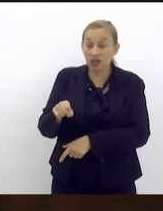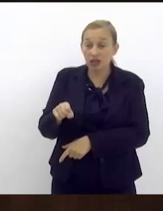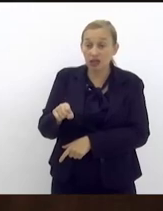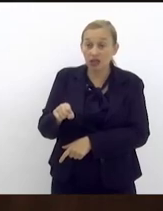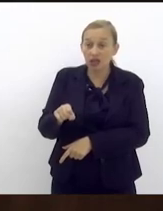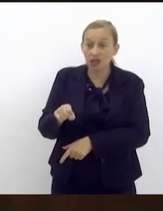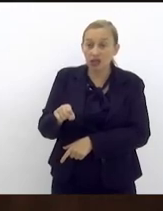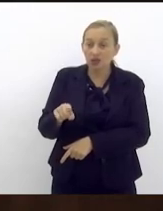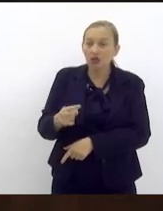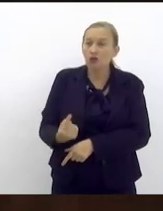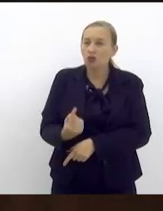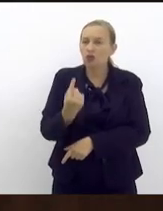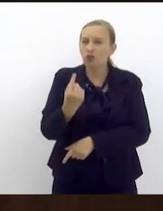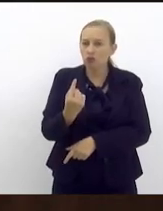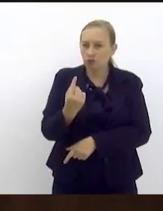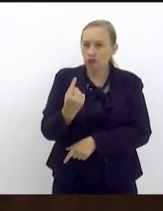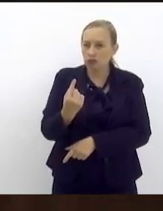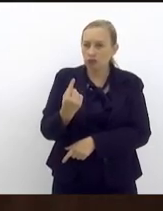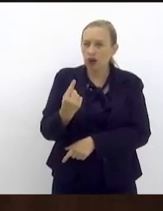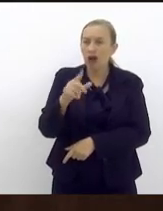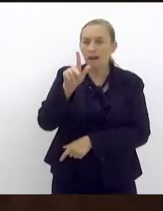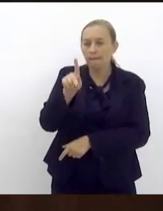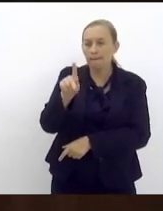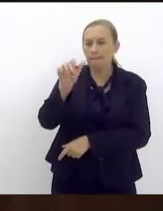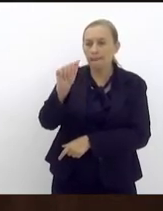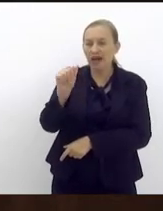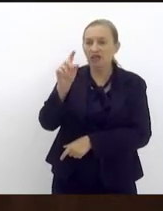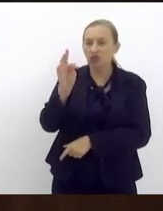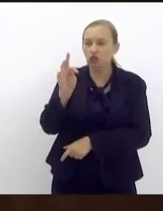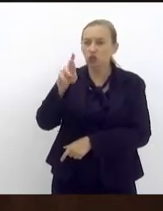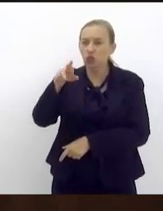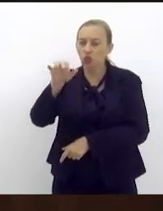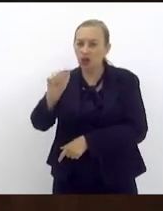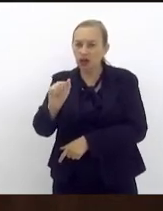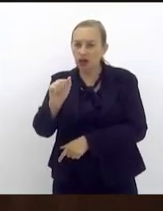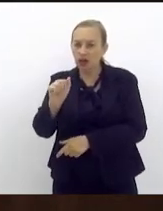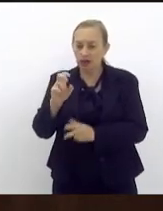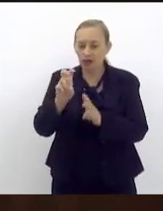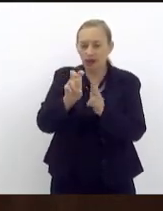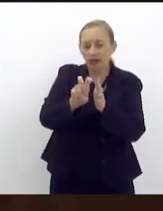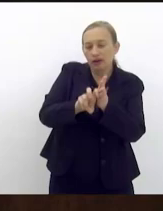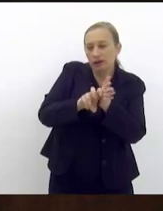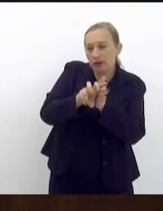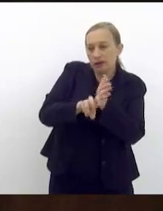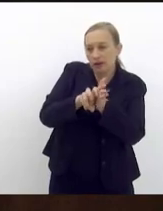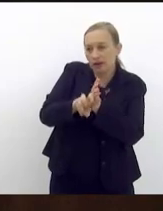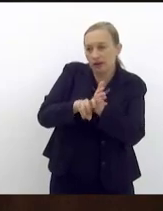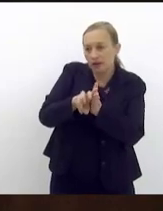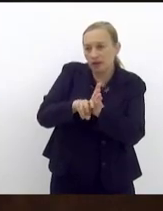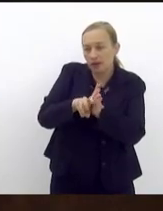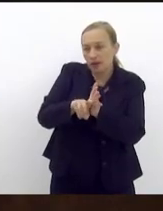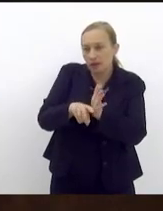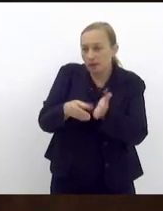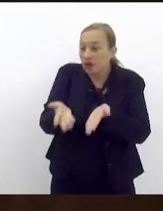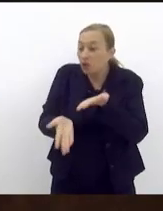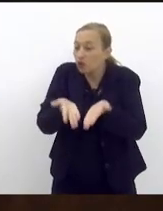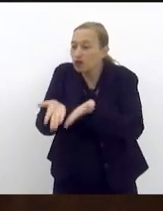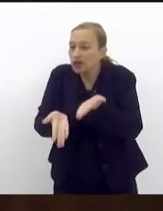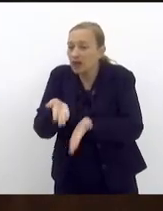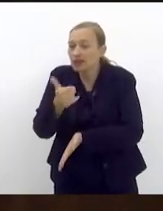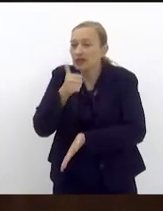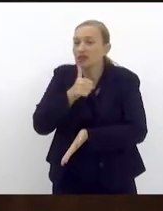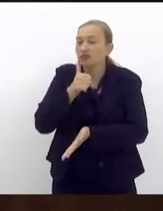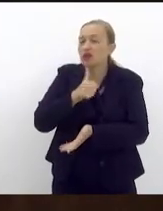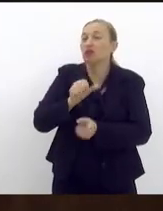de uma Patrulha Maria da Penha completamente para acolher essas mulheres que pudessem ser vítimas de